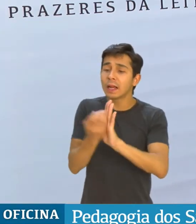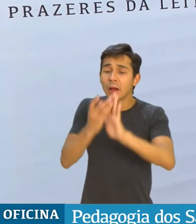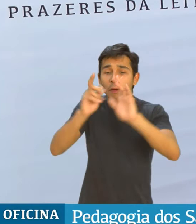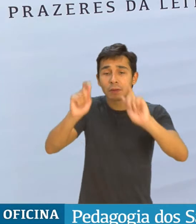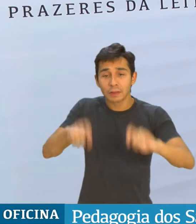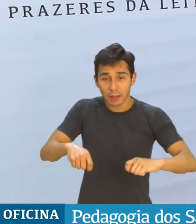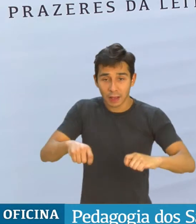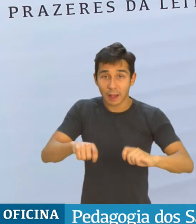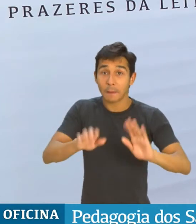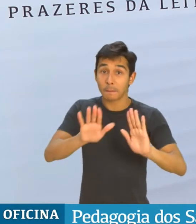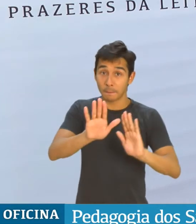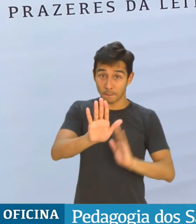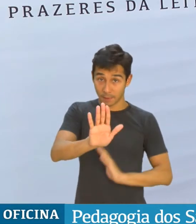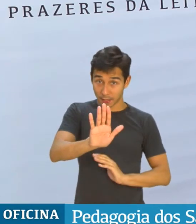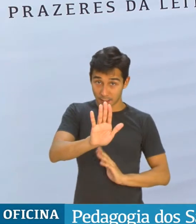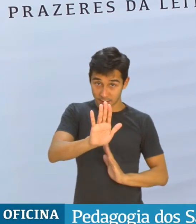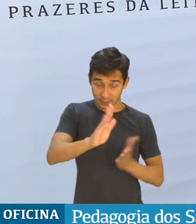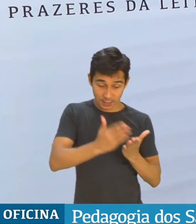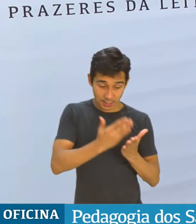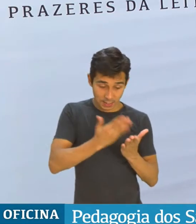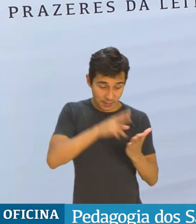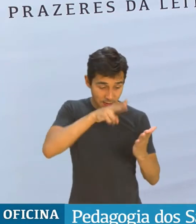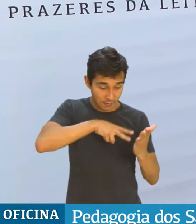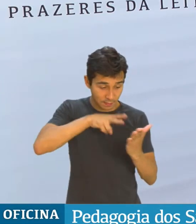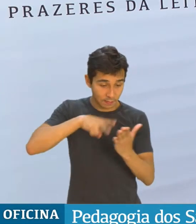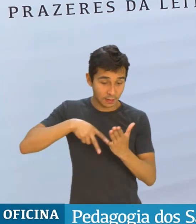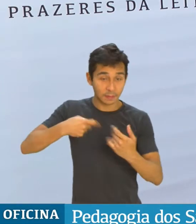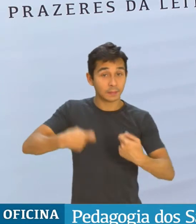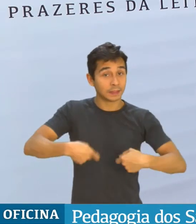leitor. Às vezes você não precisa nem ser um leitor